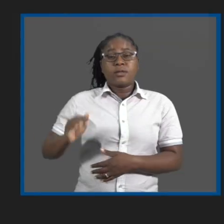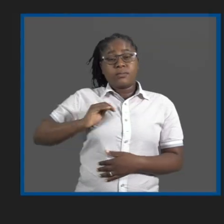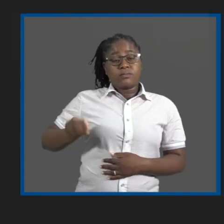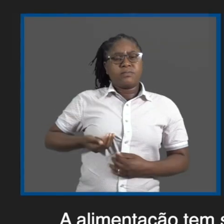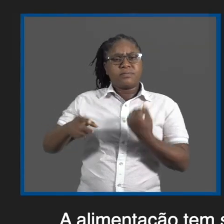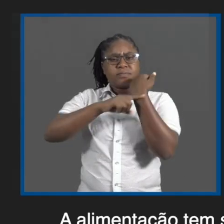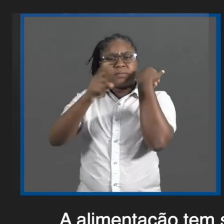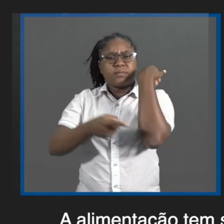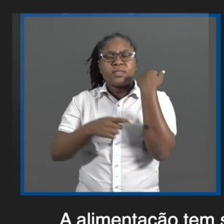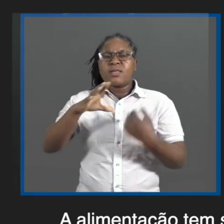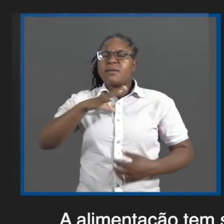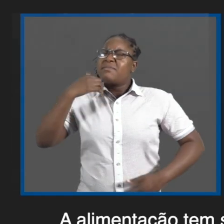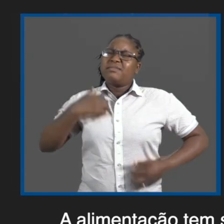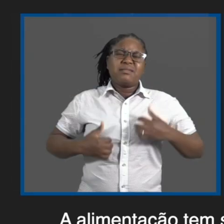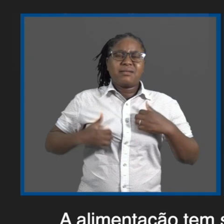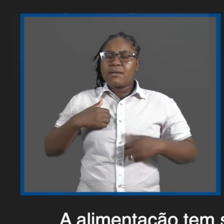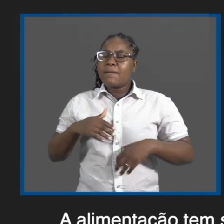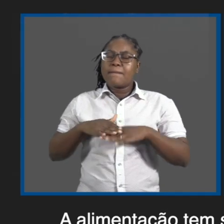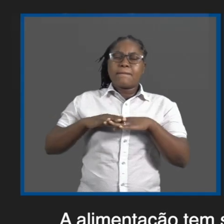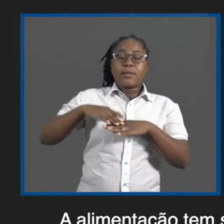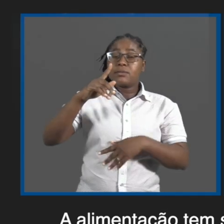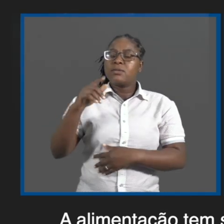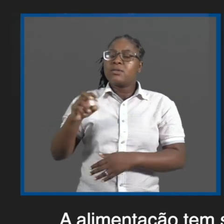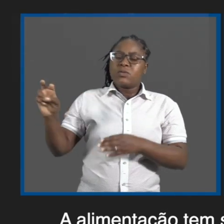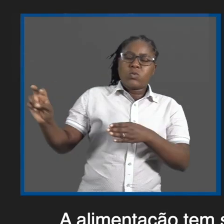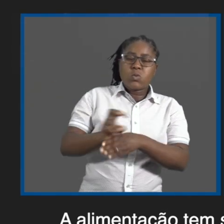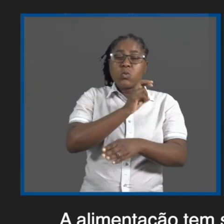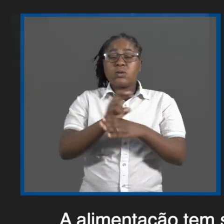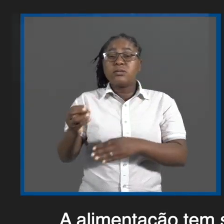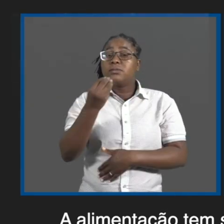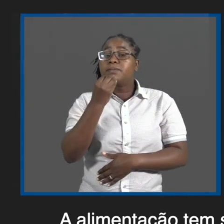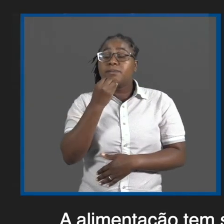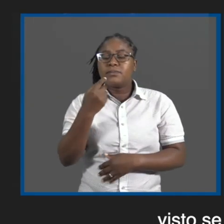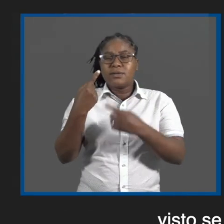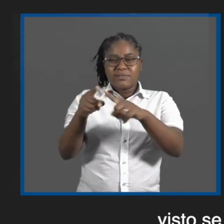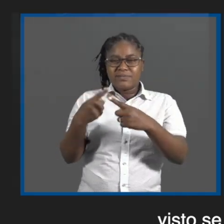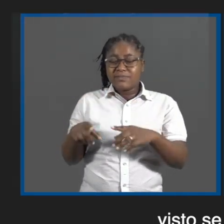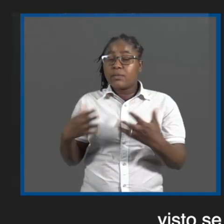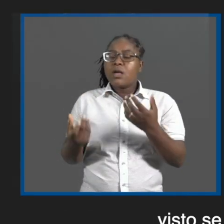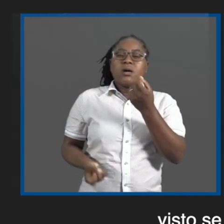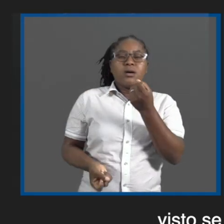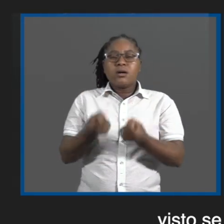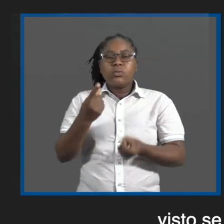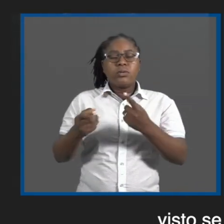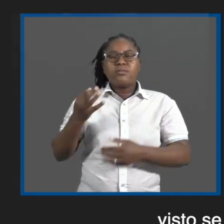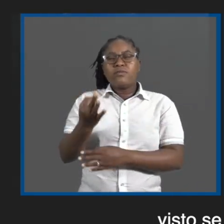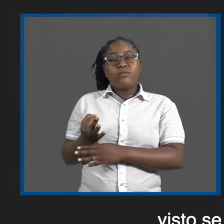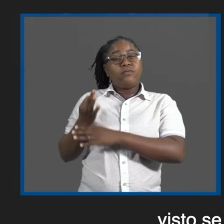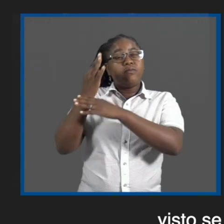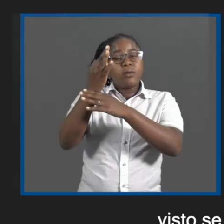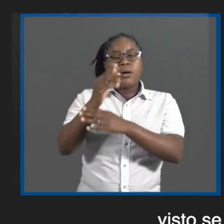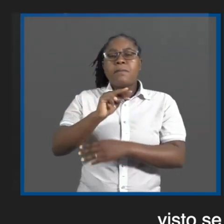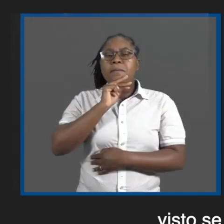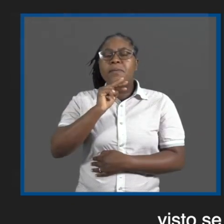A alimentação tem sido das principais preocupações da mulher durante a gravidez, visto ser necessário cuidar da